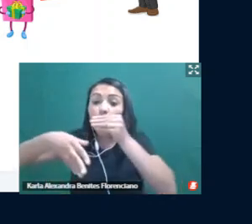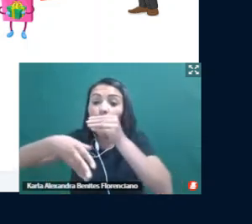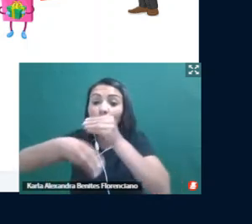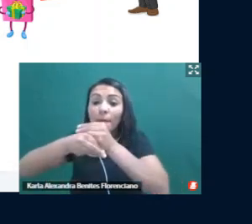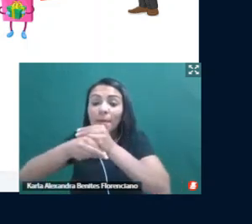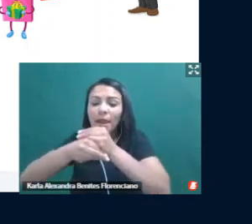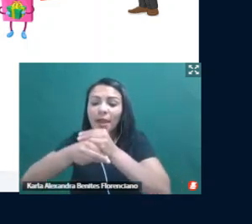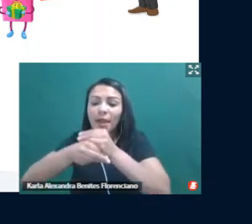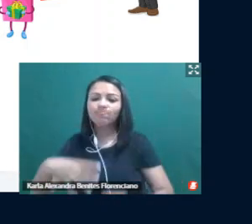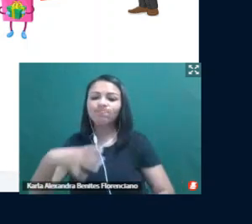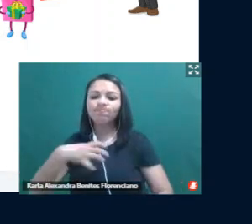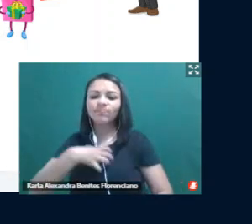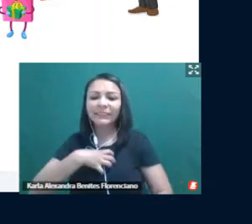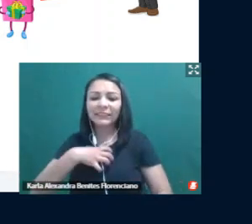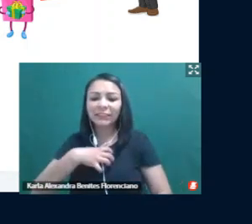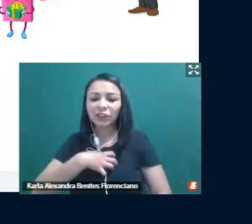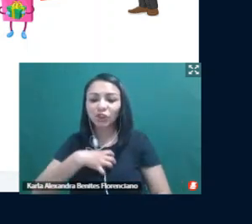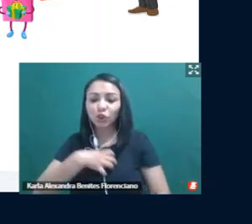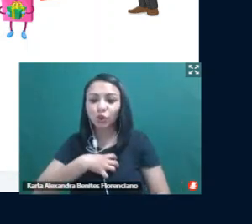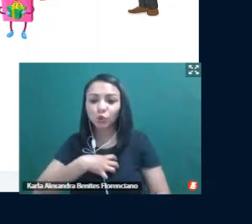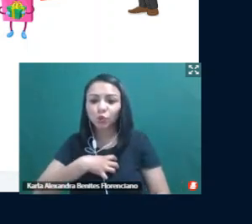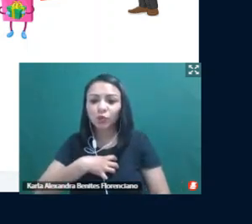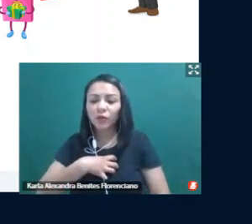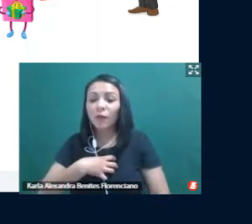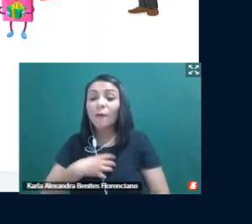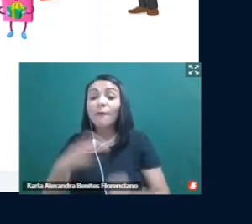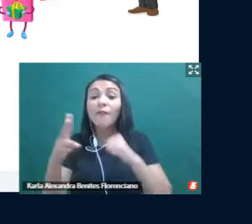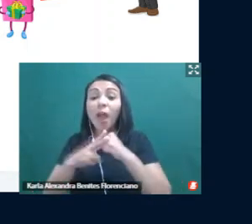sentido, completa o sentido de um verbo,